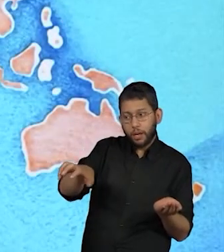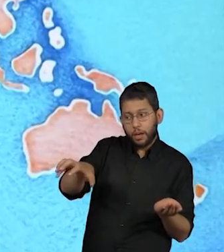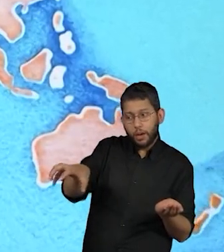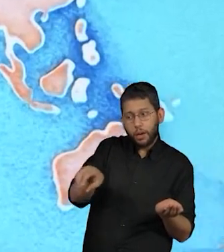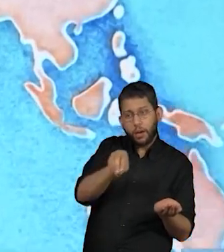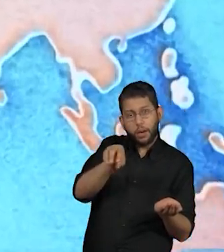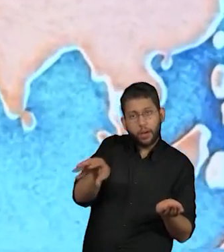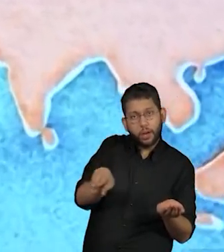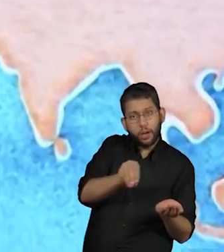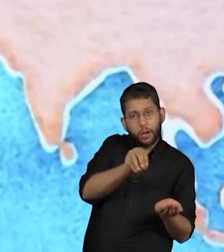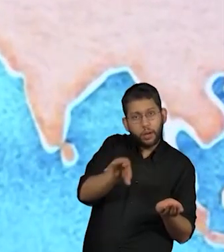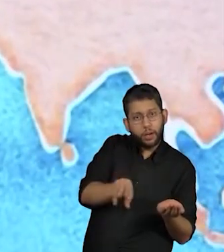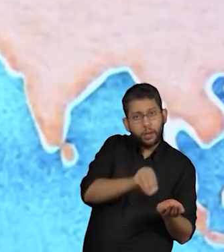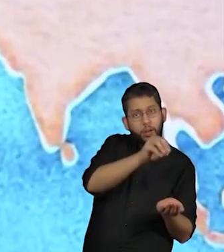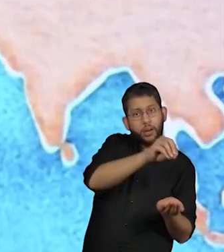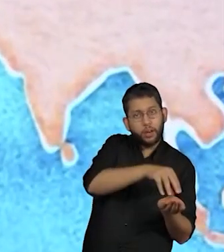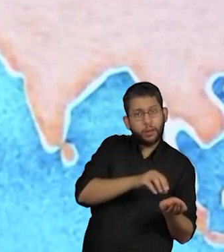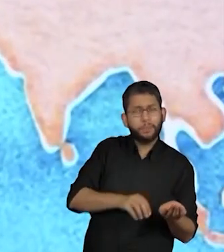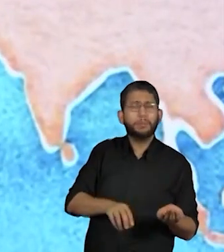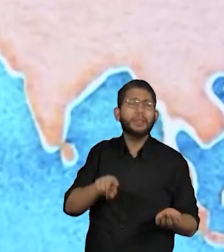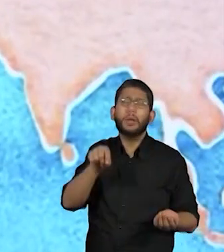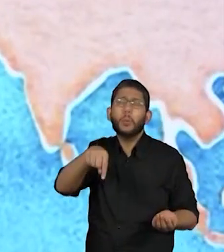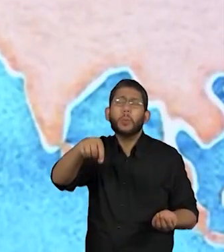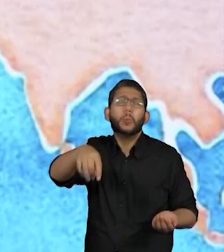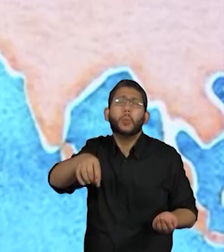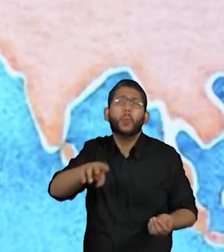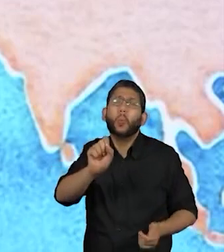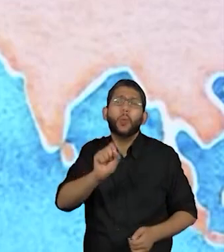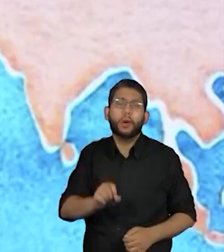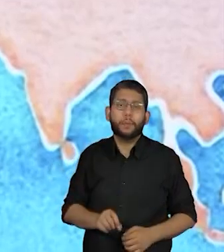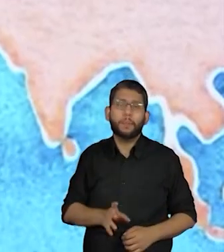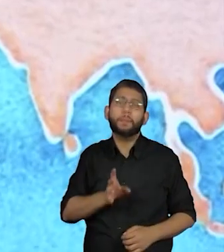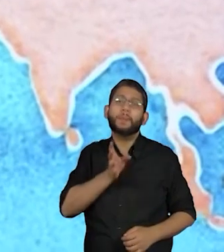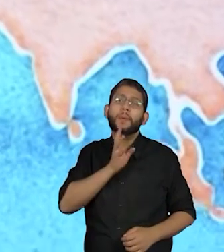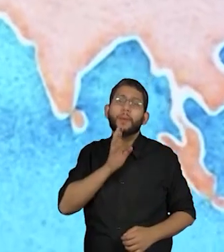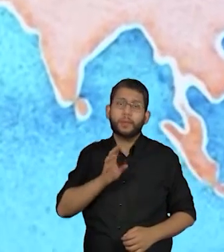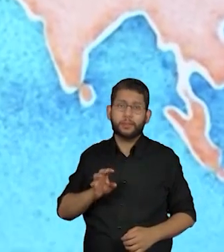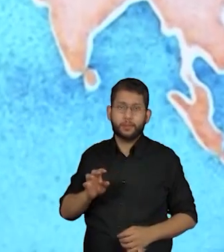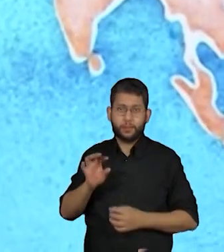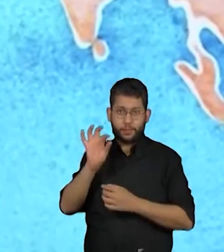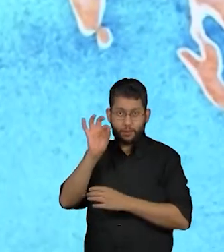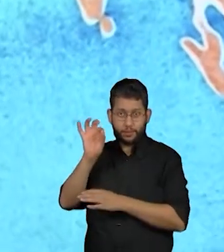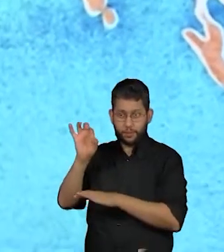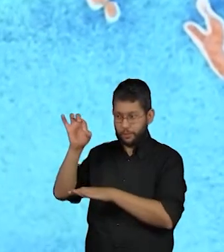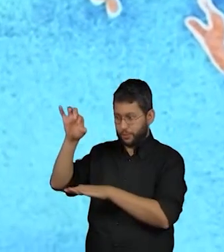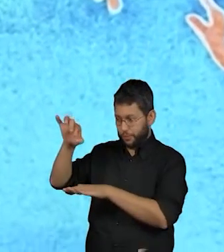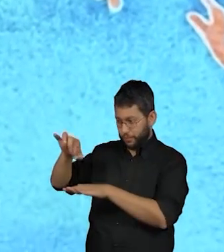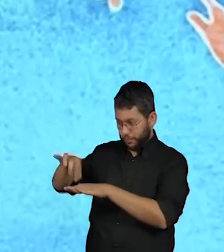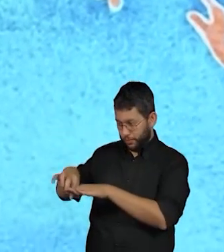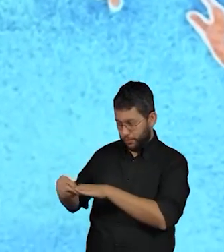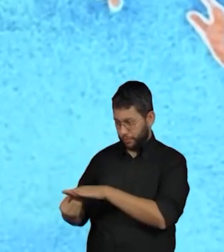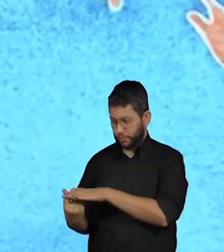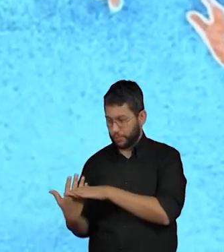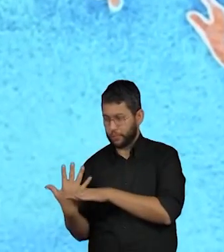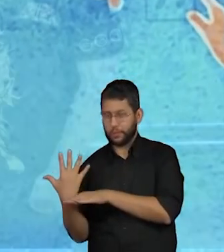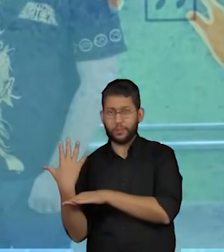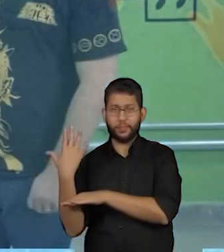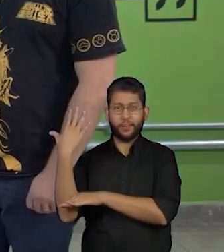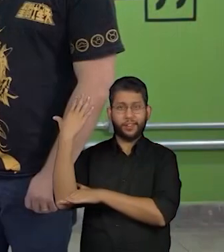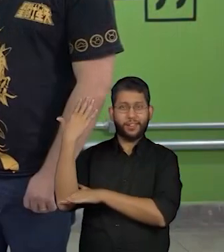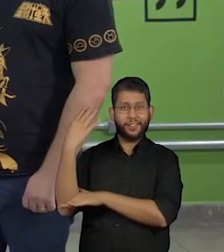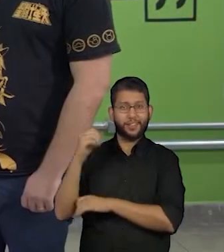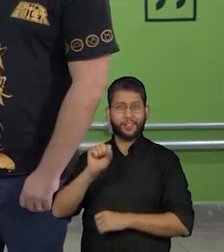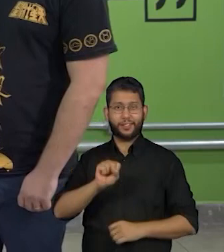nesse jogo, né? O Egito, como o Leandro tinha comentado, ele era um centro da civilização antiga, então